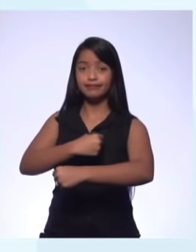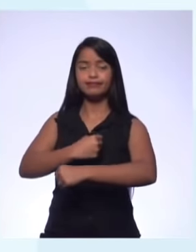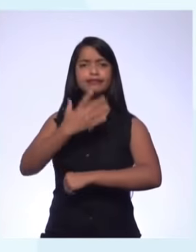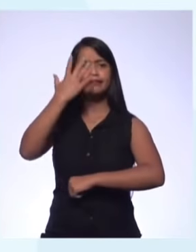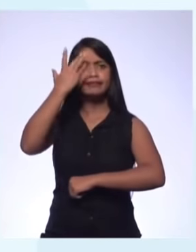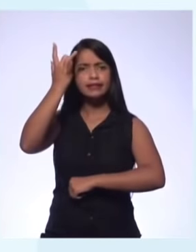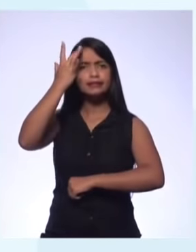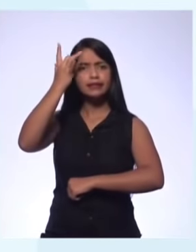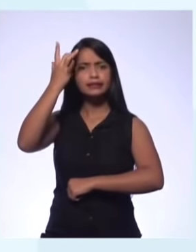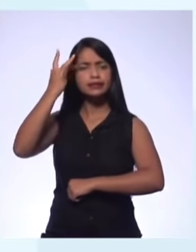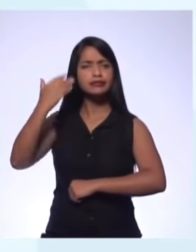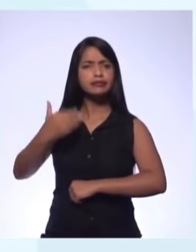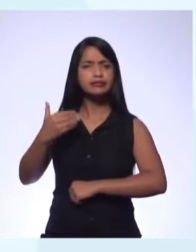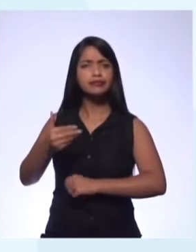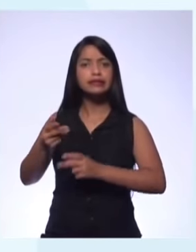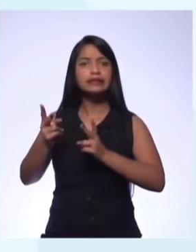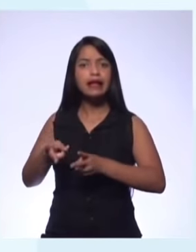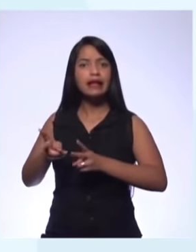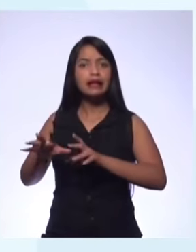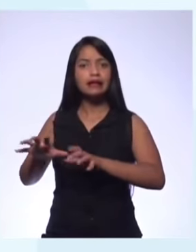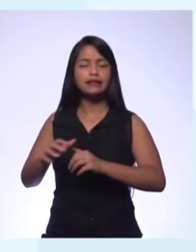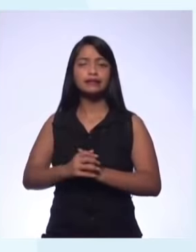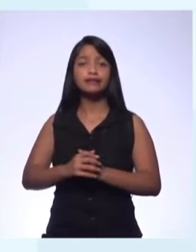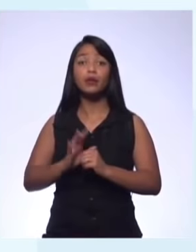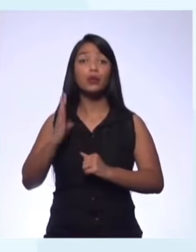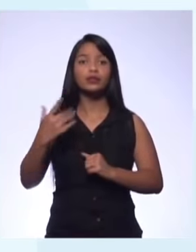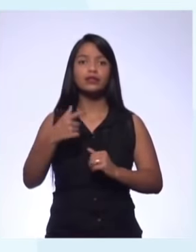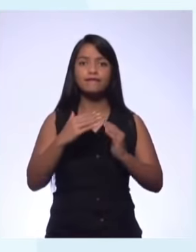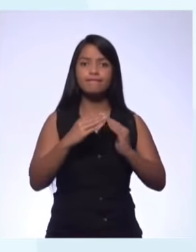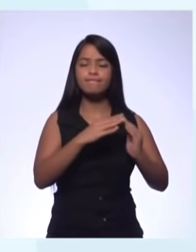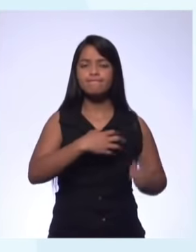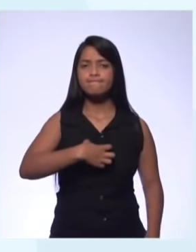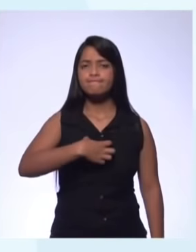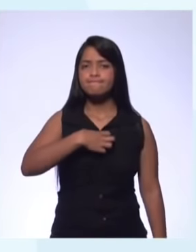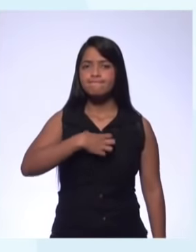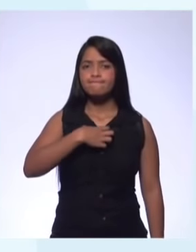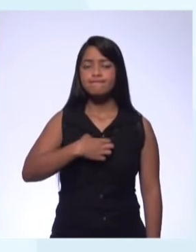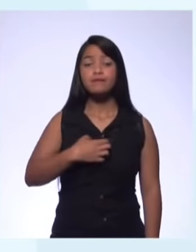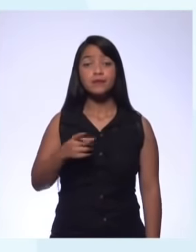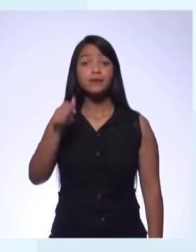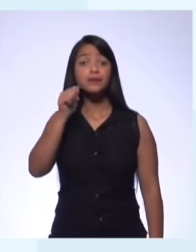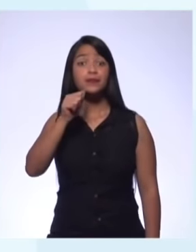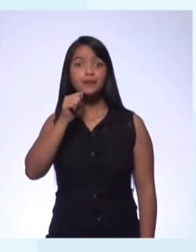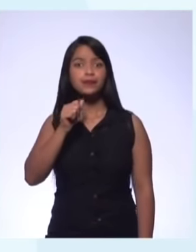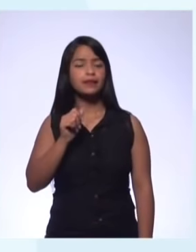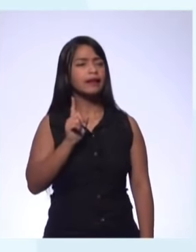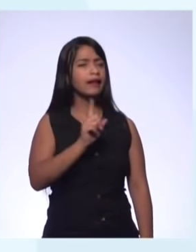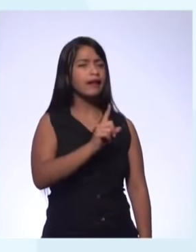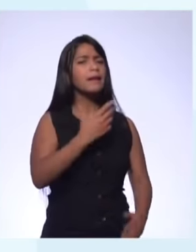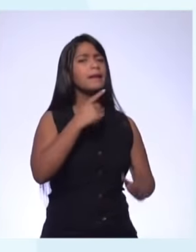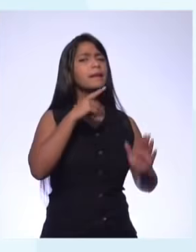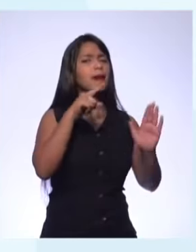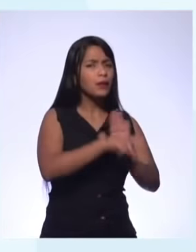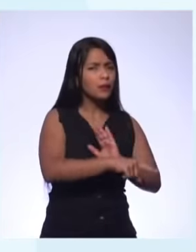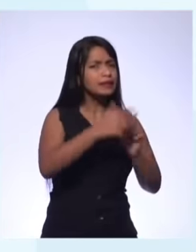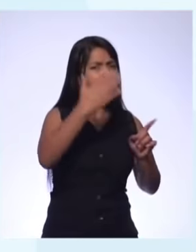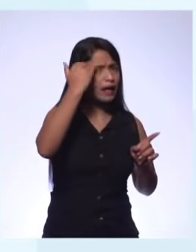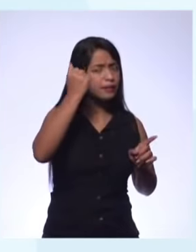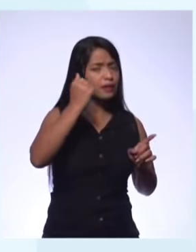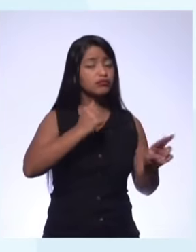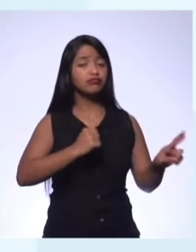as manhãs, Dona Mercedes acabou se enfezando. Maria Angula vinha sempre com a mesma história. Perguntava se era assim